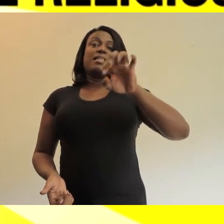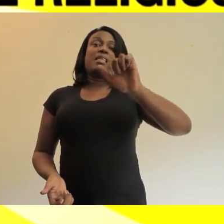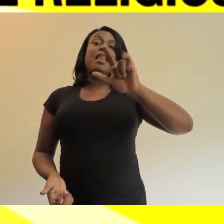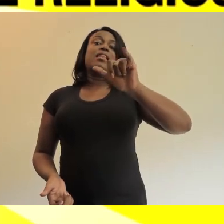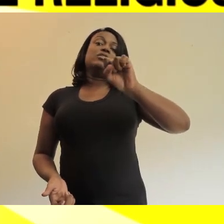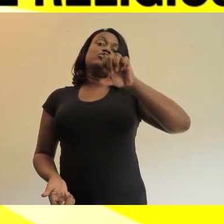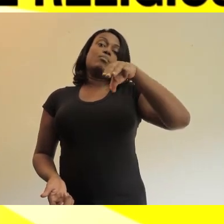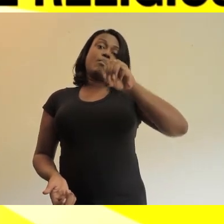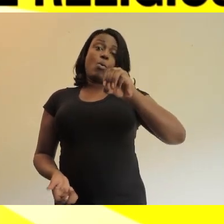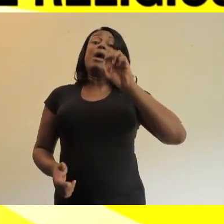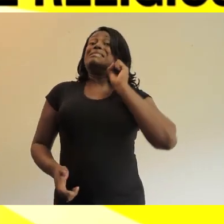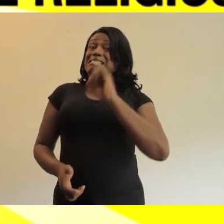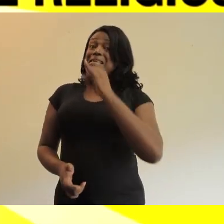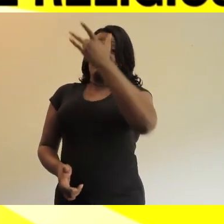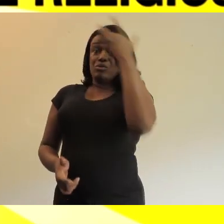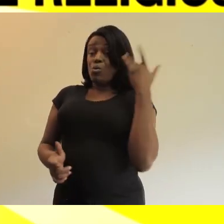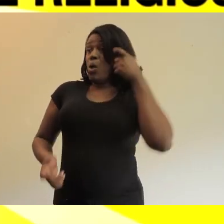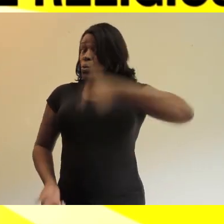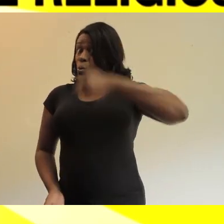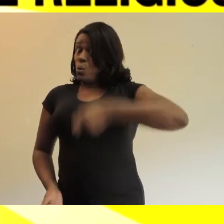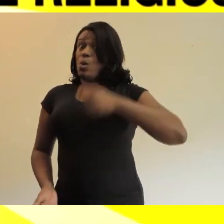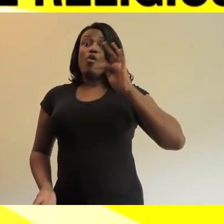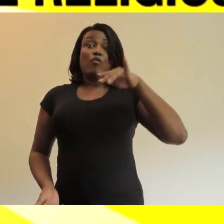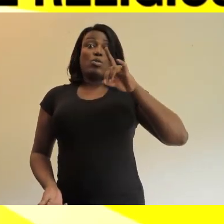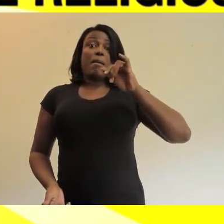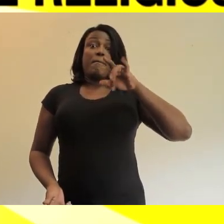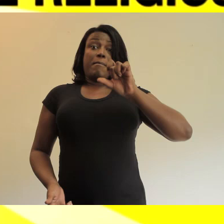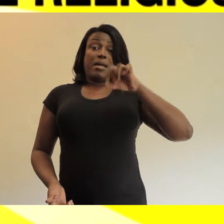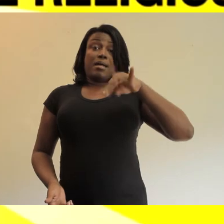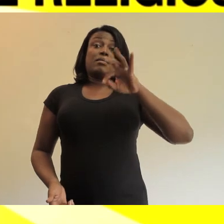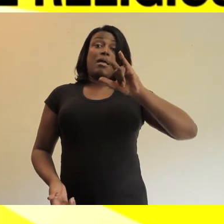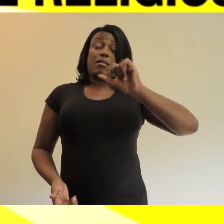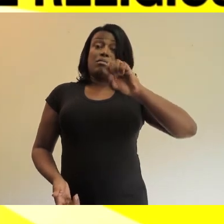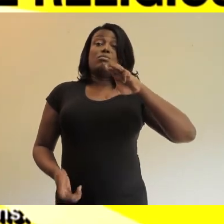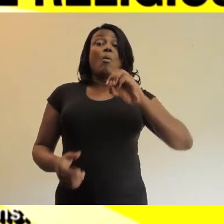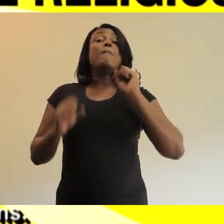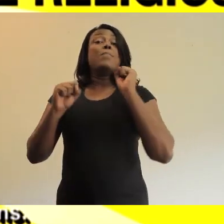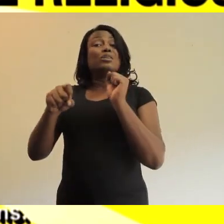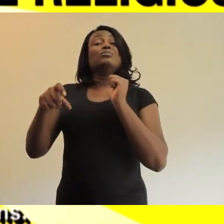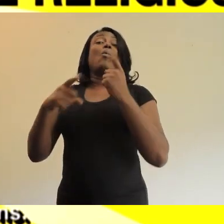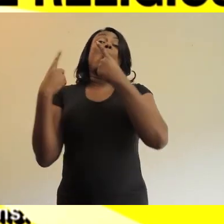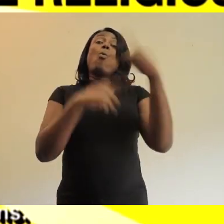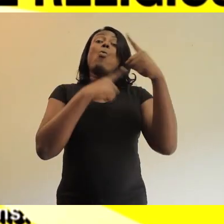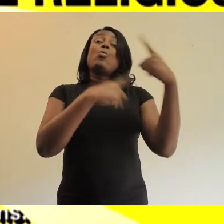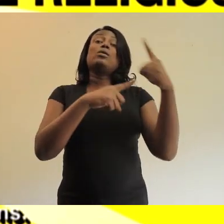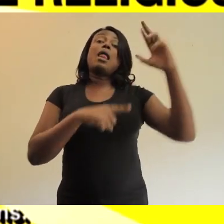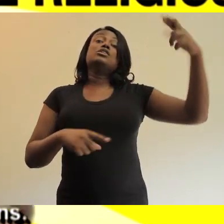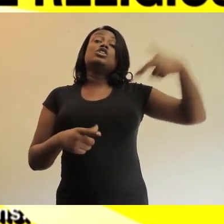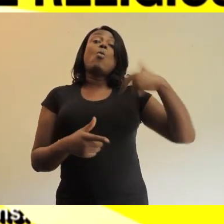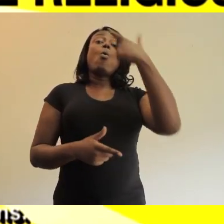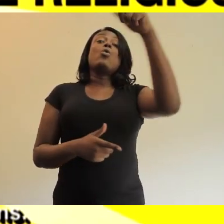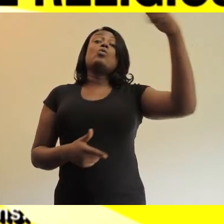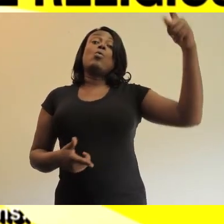sobrevaloriza a sua religião e ataca a religião alheia já o sincretismo religioso é a fusão de doutrinas religiosas